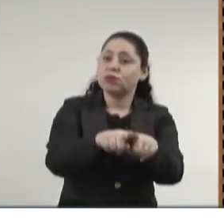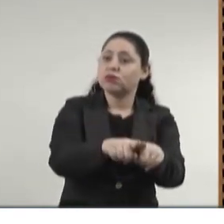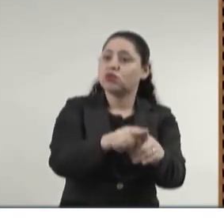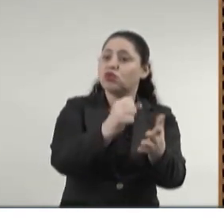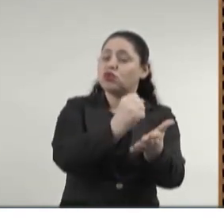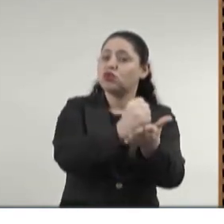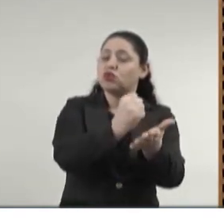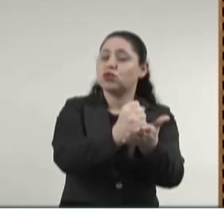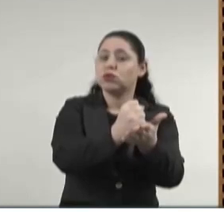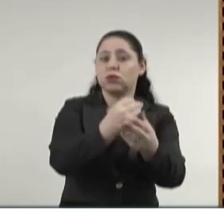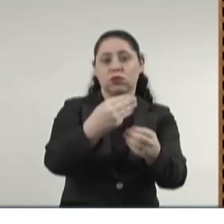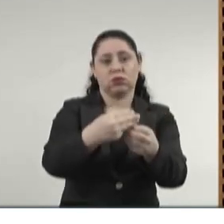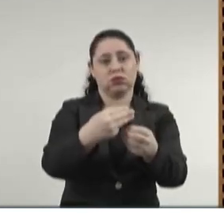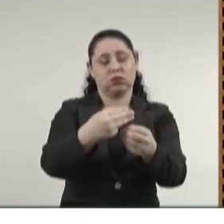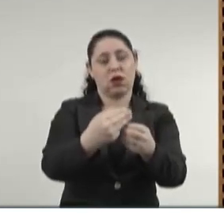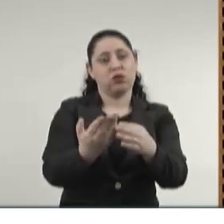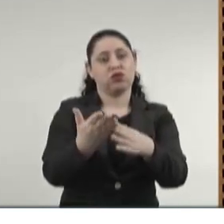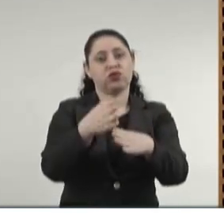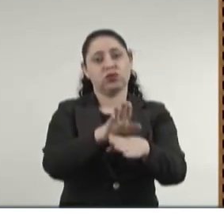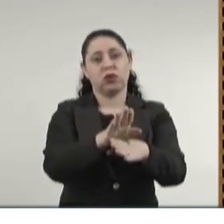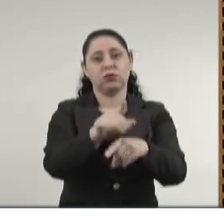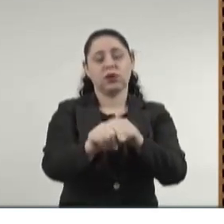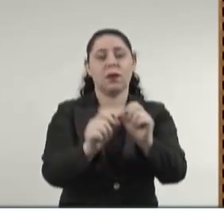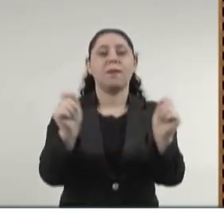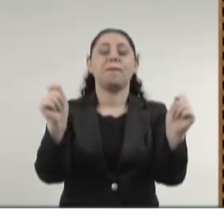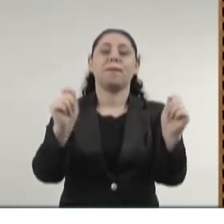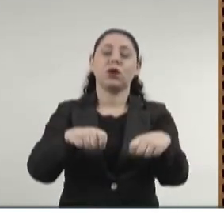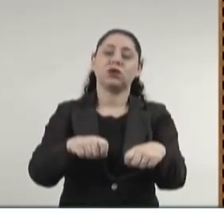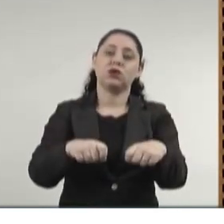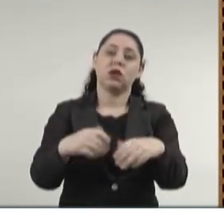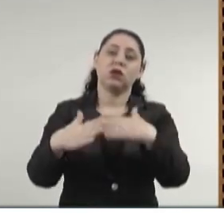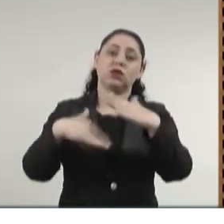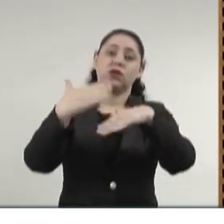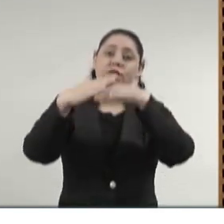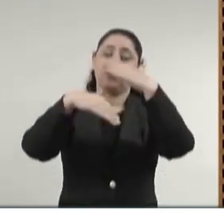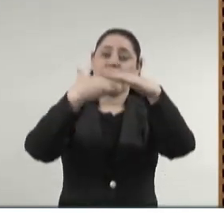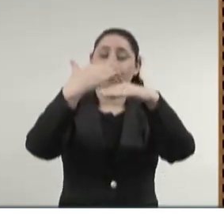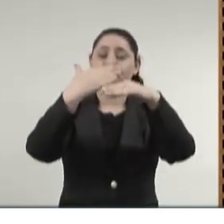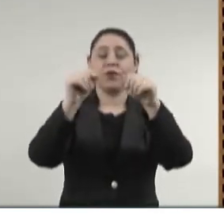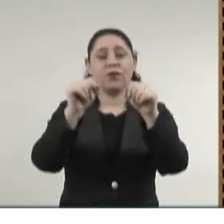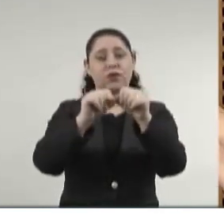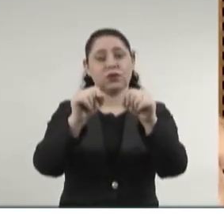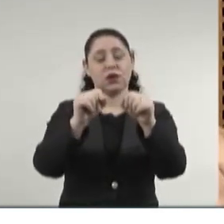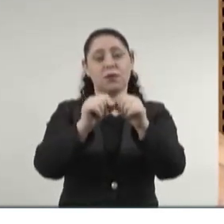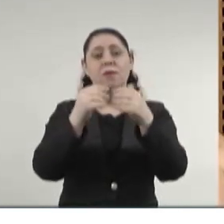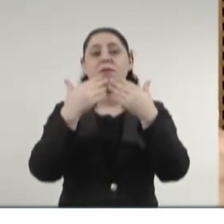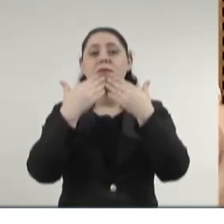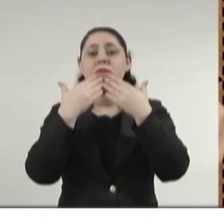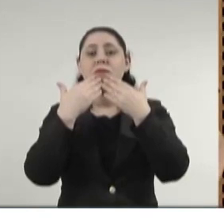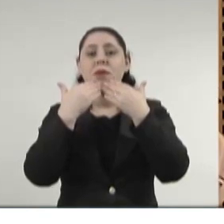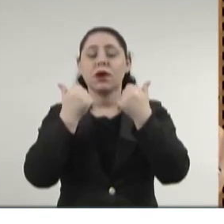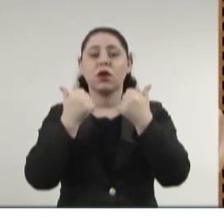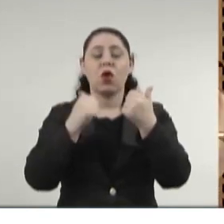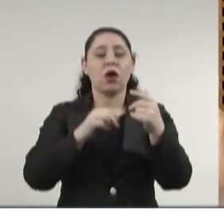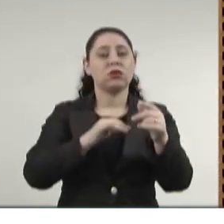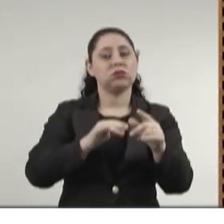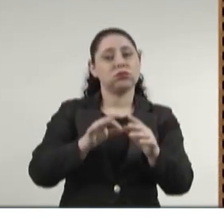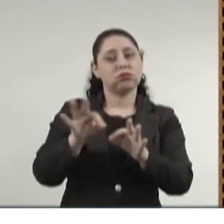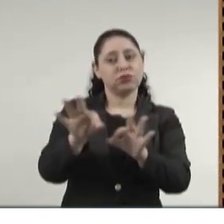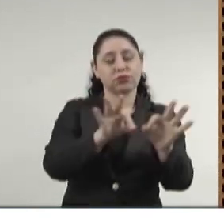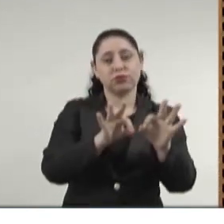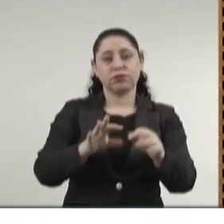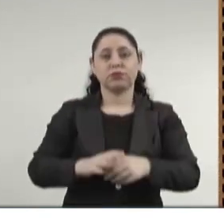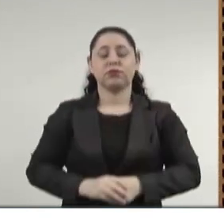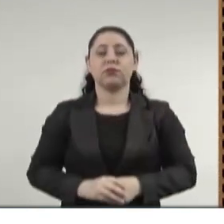cofinanciamento de municípios para poder fazer esses devidos